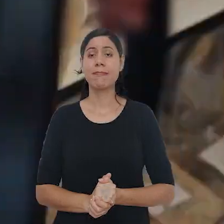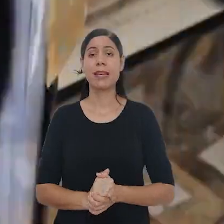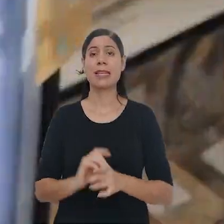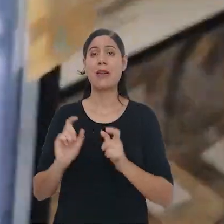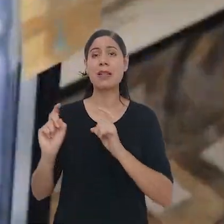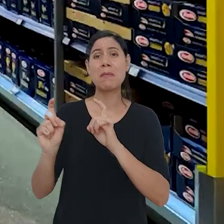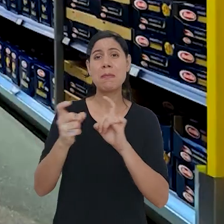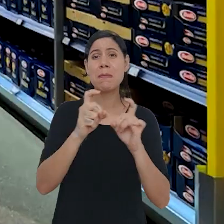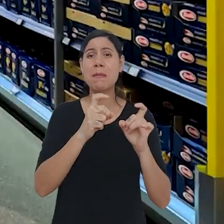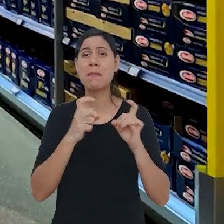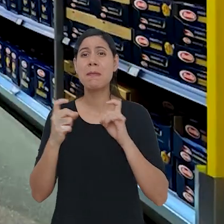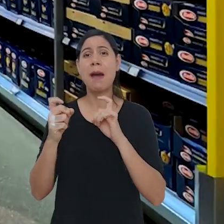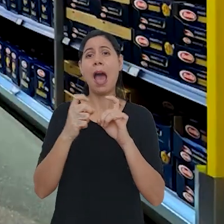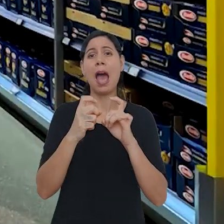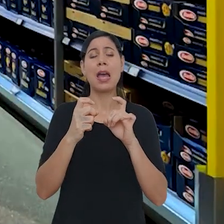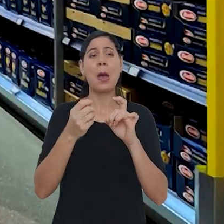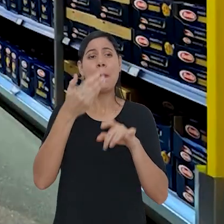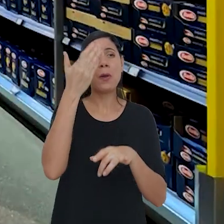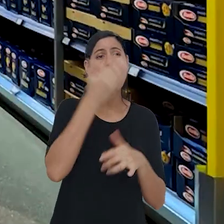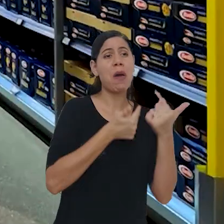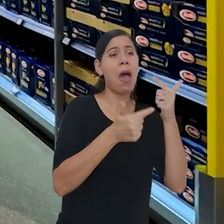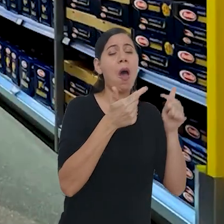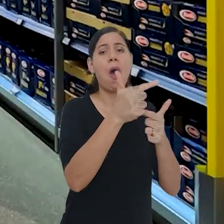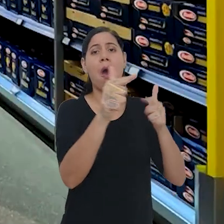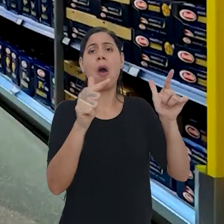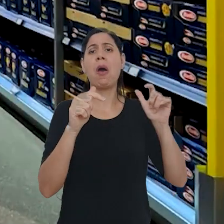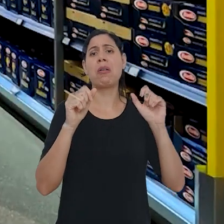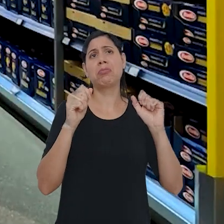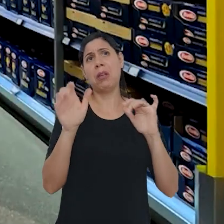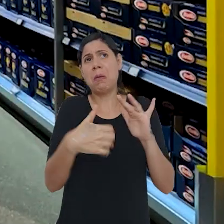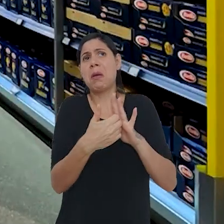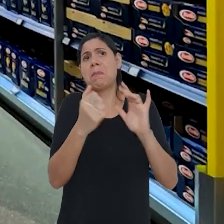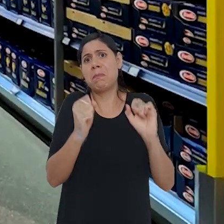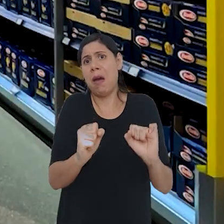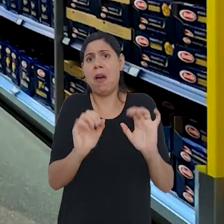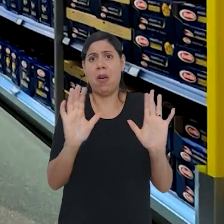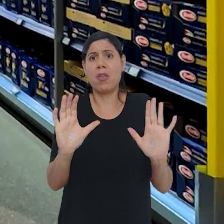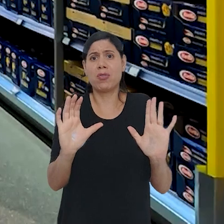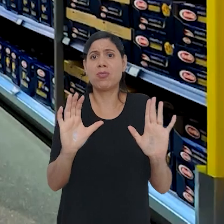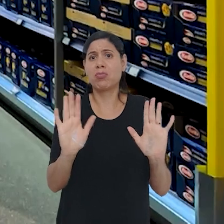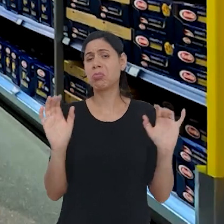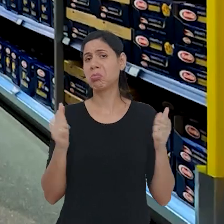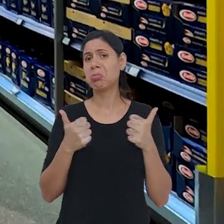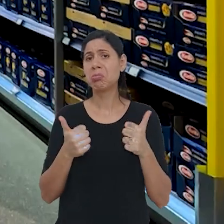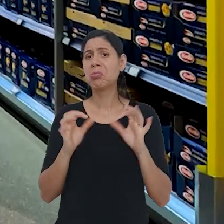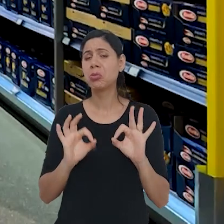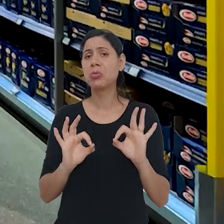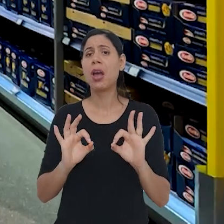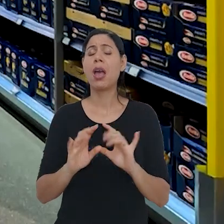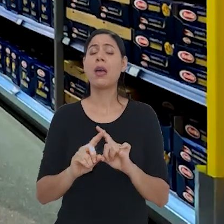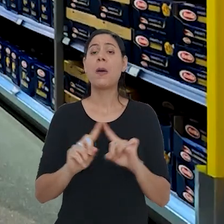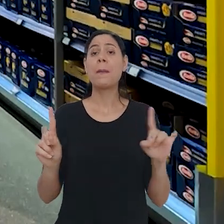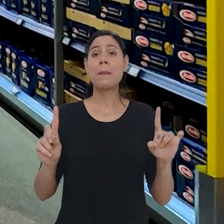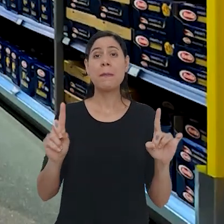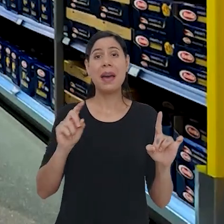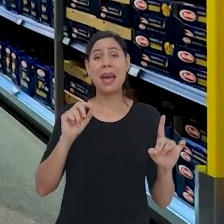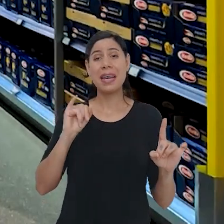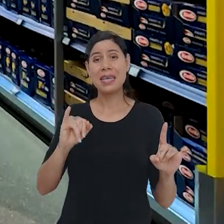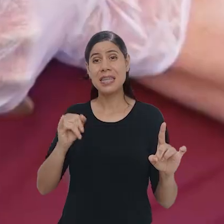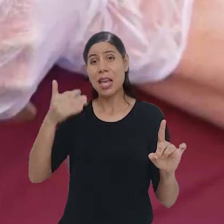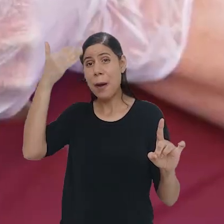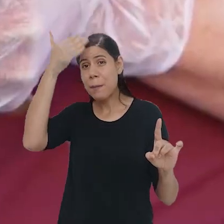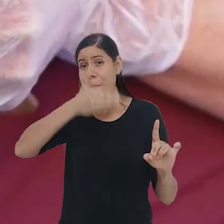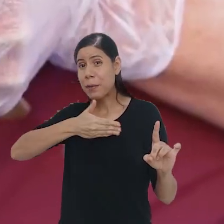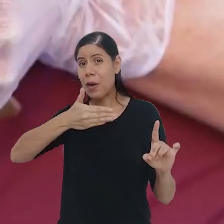fornecedor. Então, as discussões sobre produzir contraprova ou não, a empresa pode fazer, o processo civil admite isso,